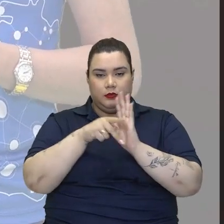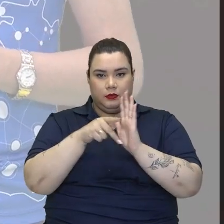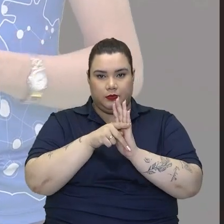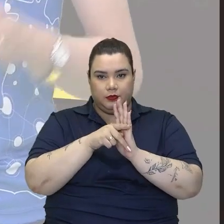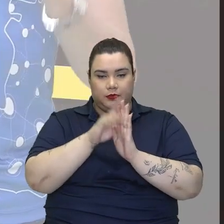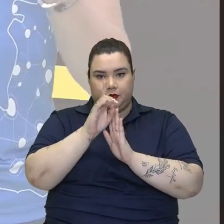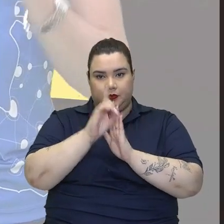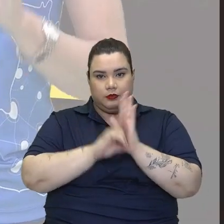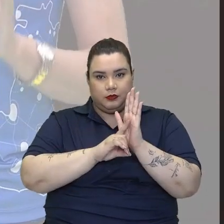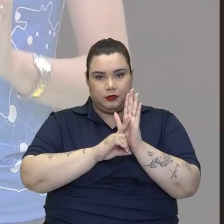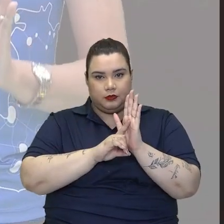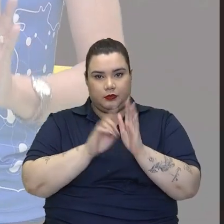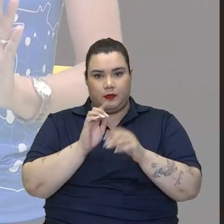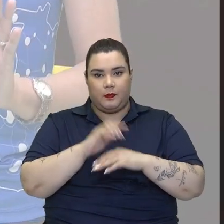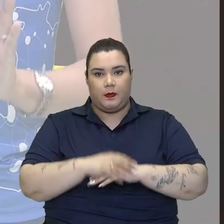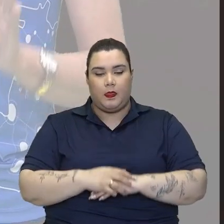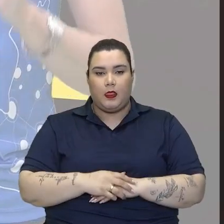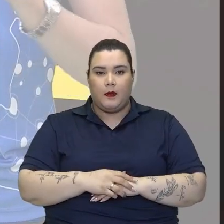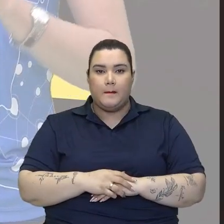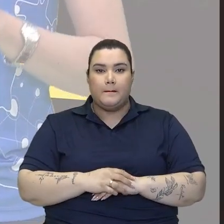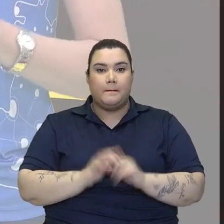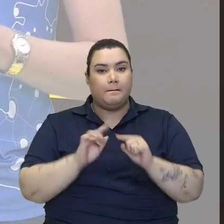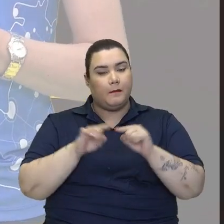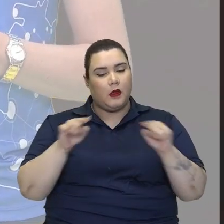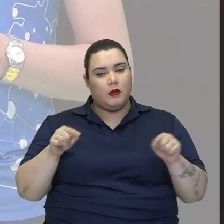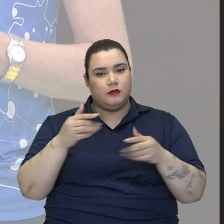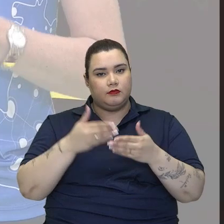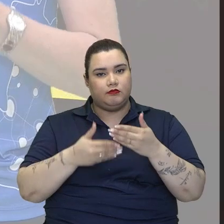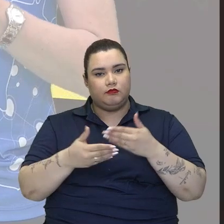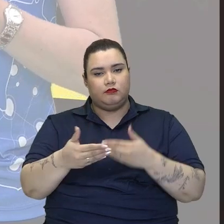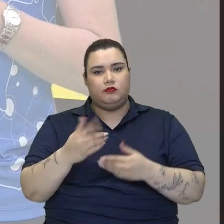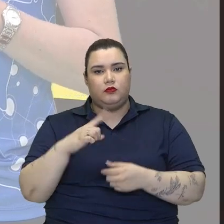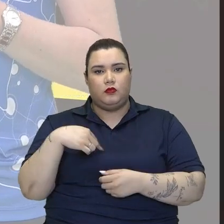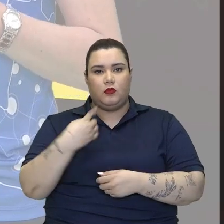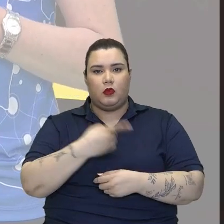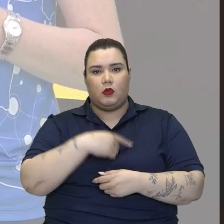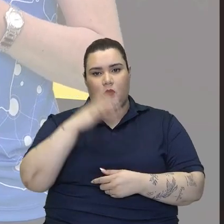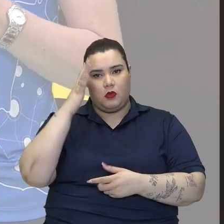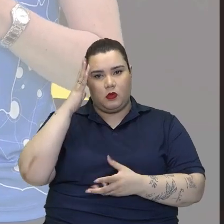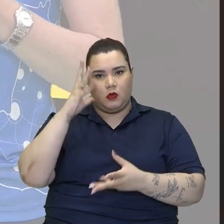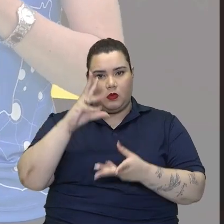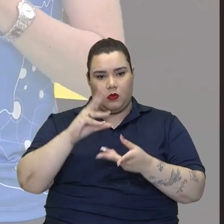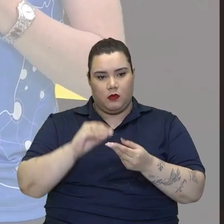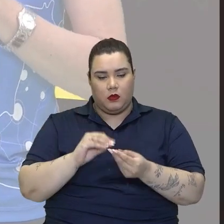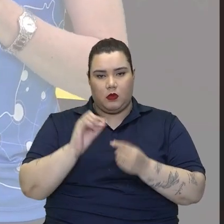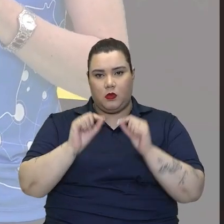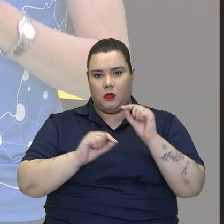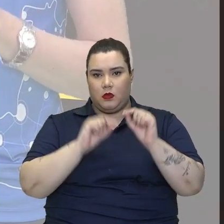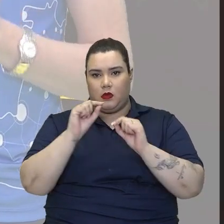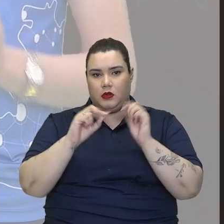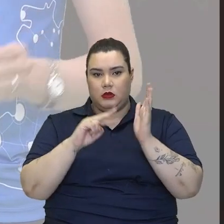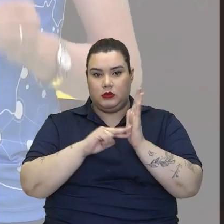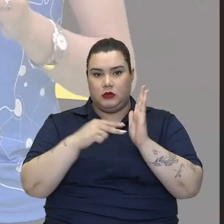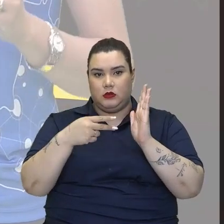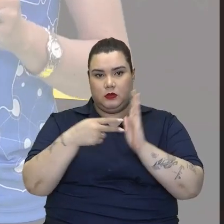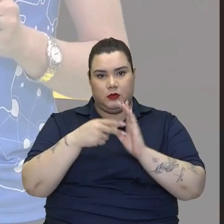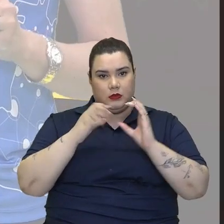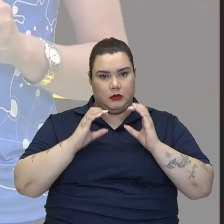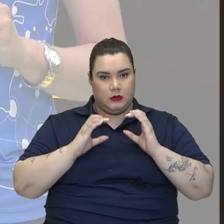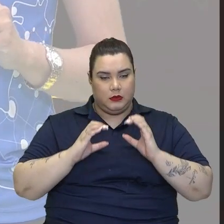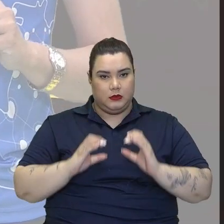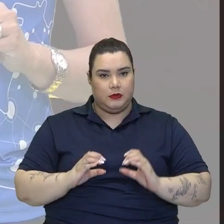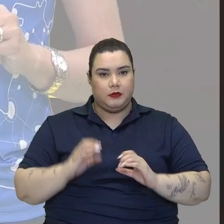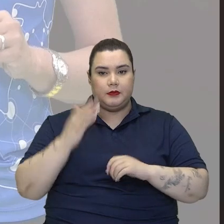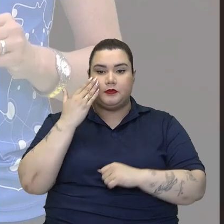nossos direitos. Mas aí nós vamos continuar para entender um pouco dessa questão do que é cidadania. Ela